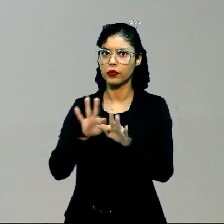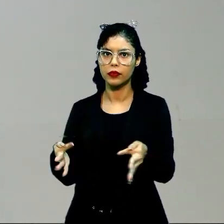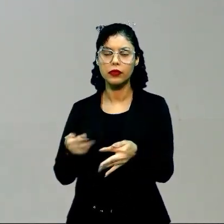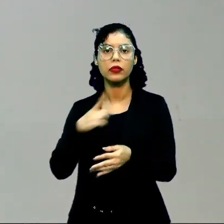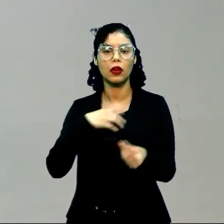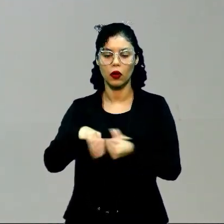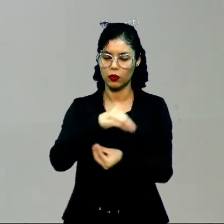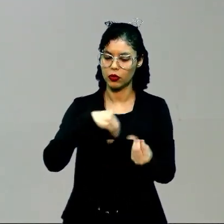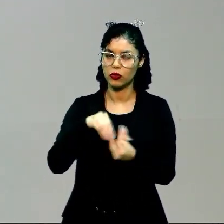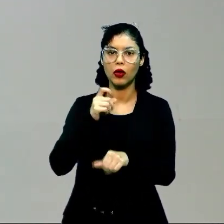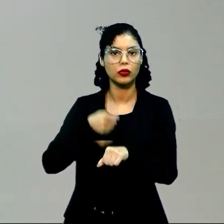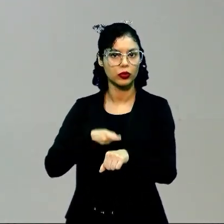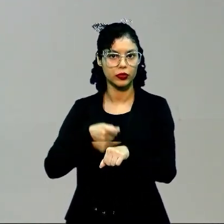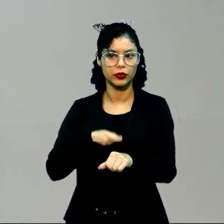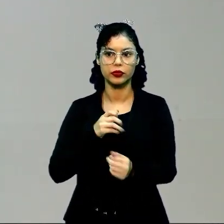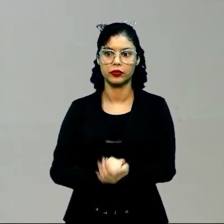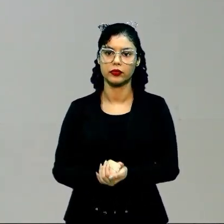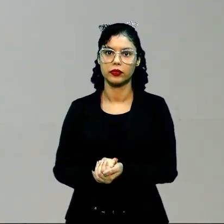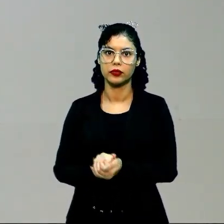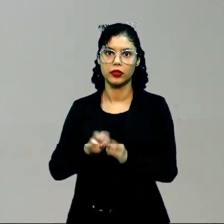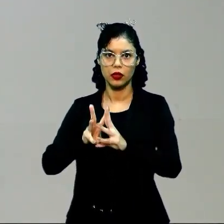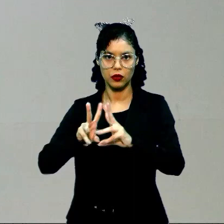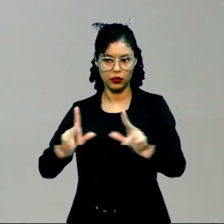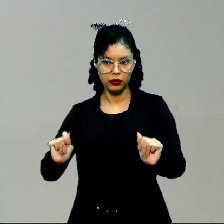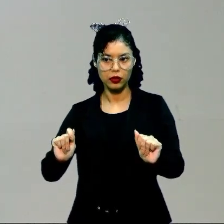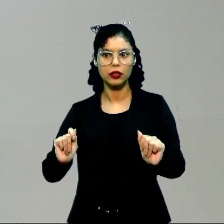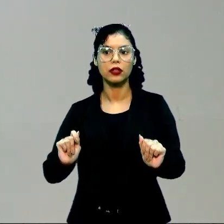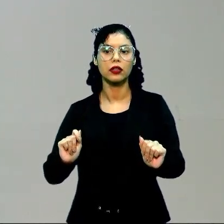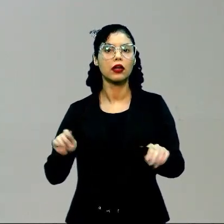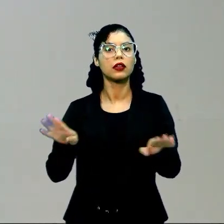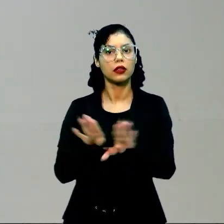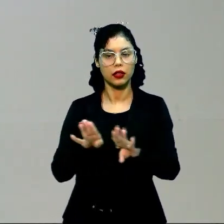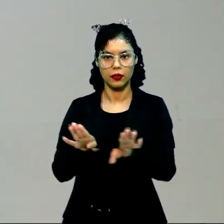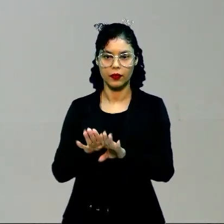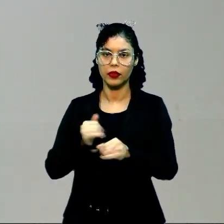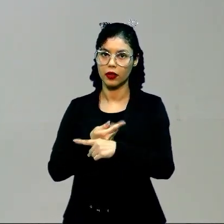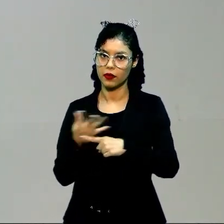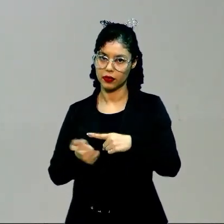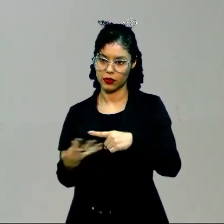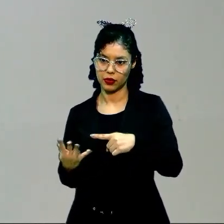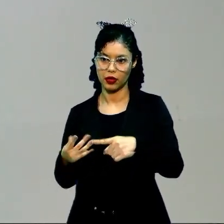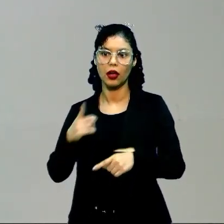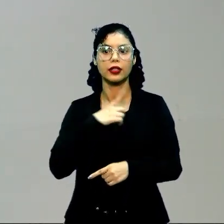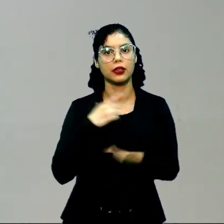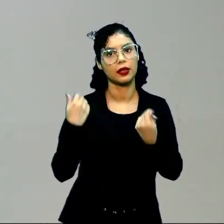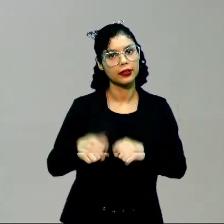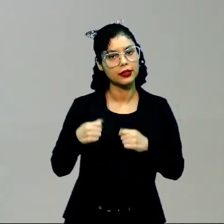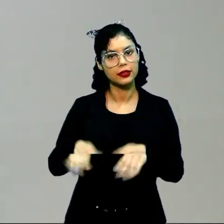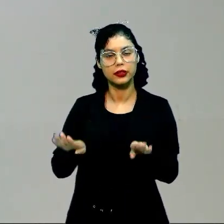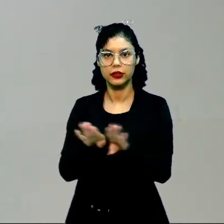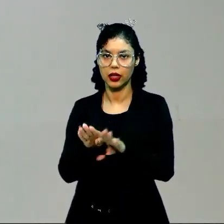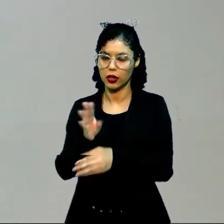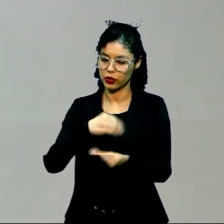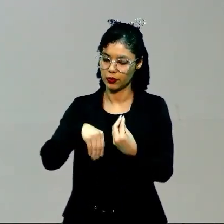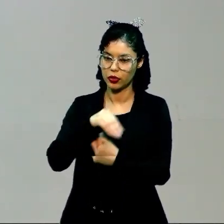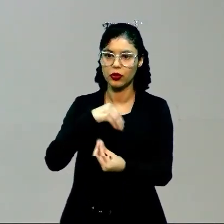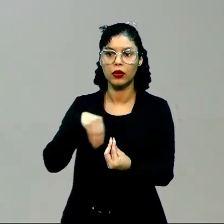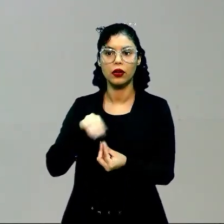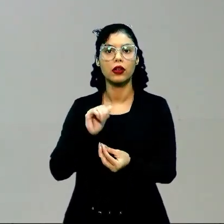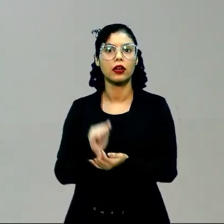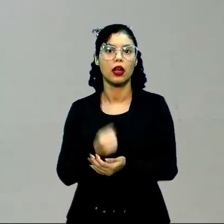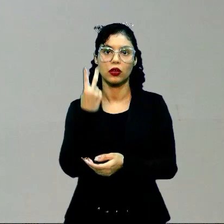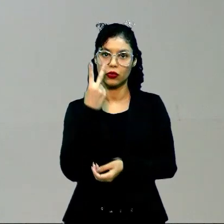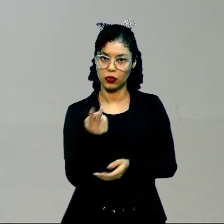tenho uma mistura de um sólido dissolvido em um líquido e na destilação fracionada há uma necessidade da mistura acontecer